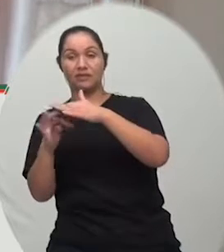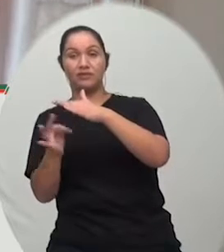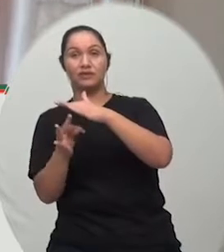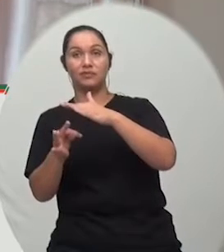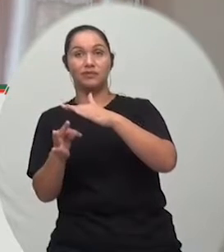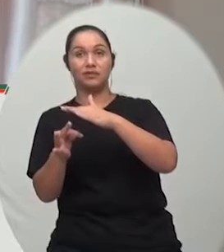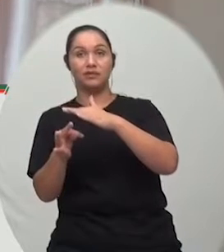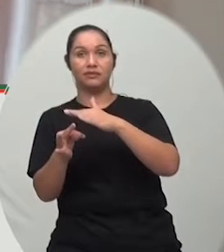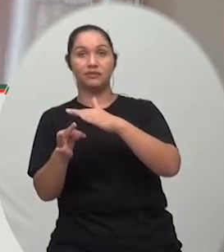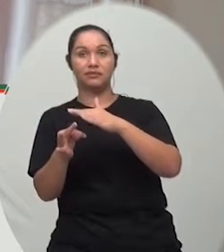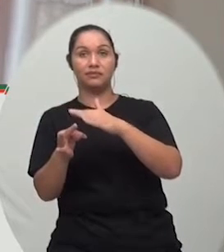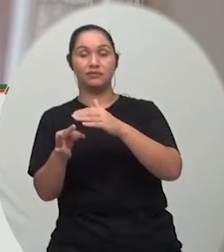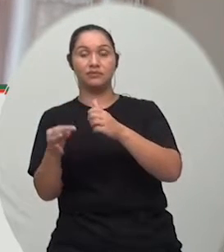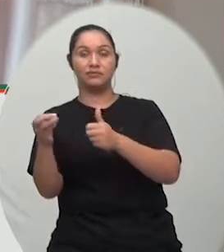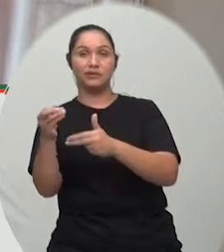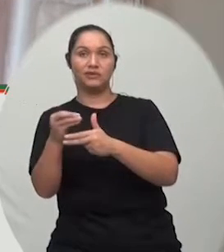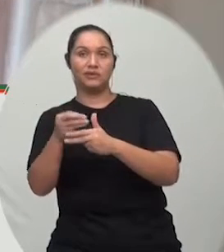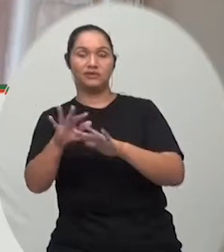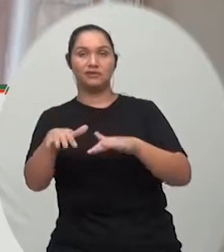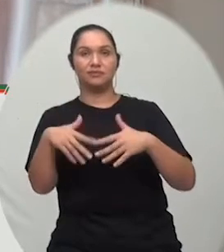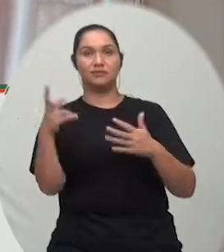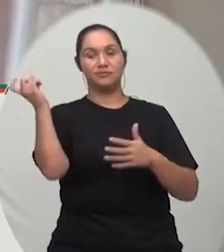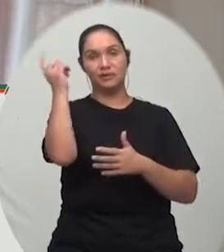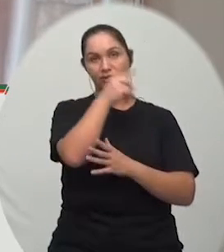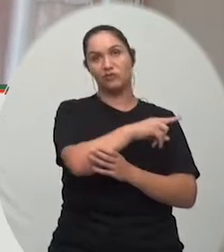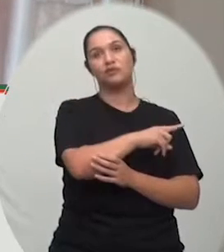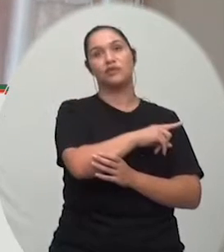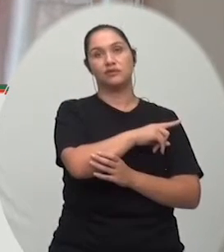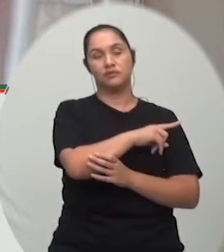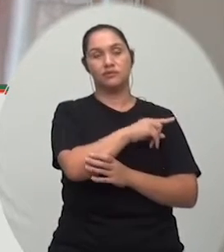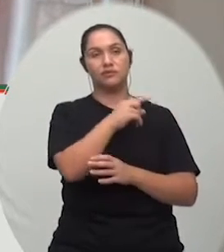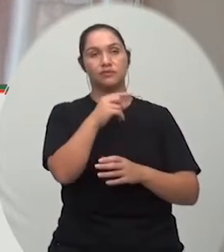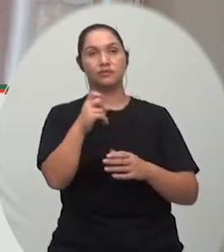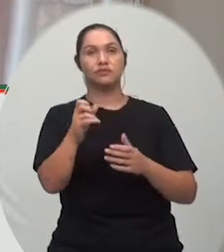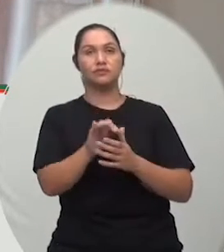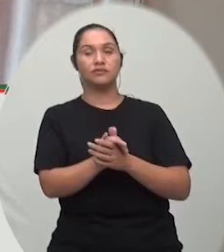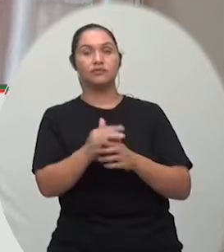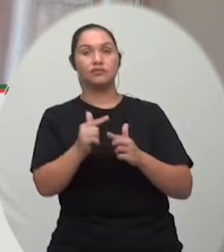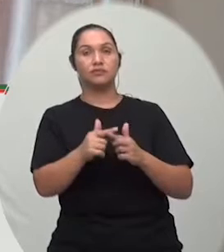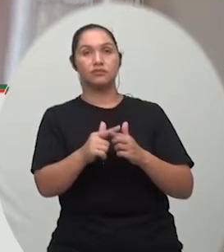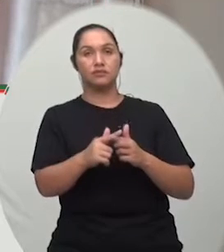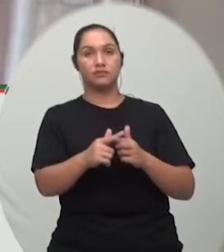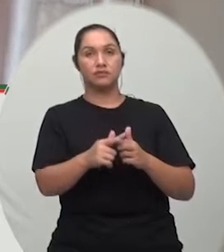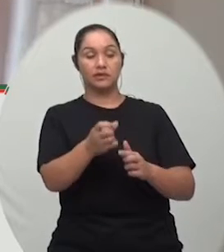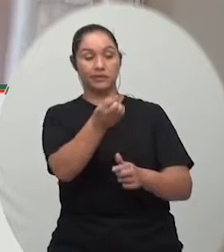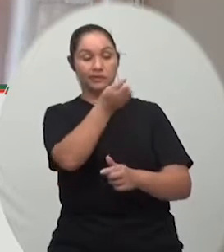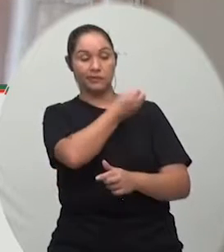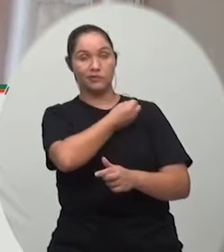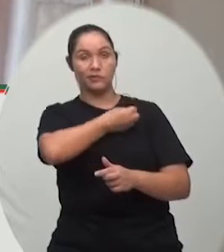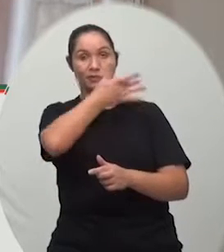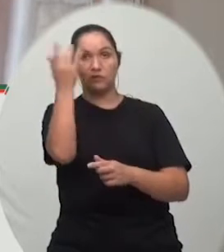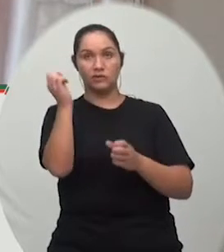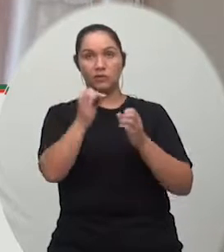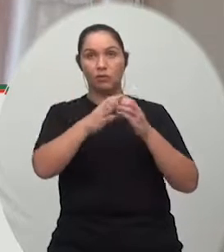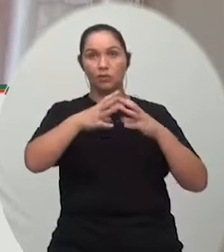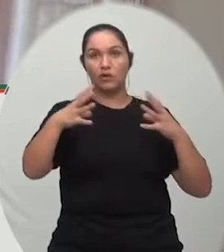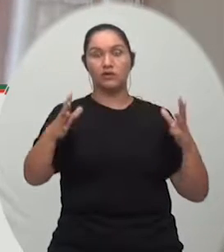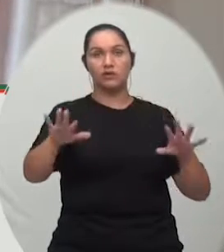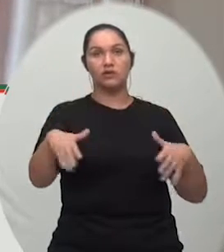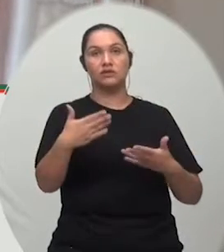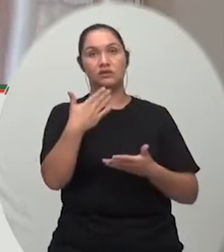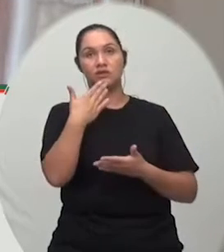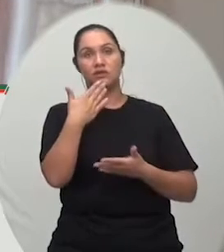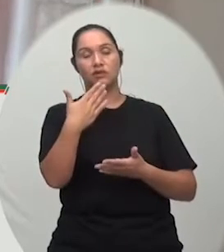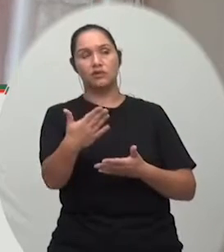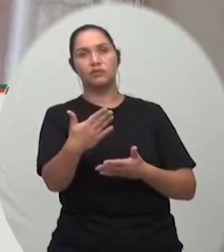mais suportando, melhor dizendo, né? Essa linha troncal devido à demanda de entrada, né? Eu já ofereci sugestão